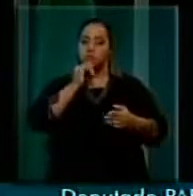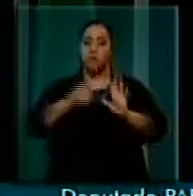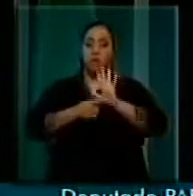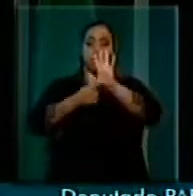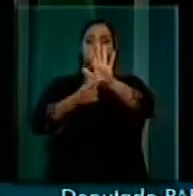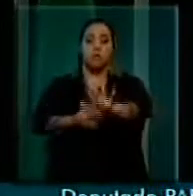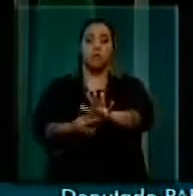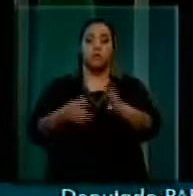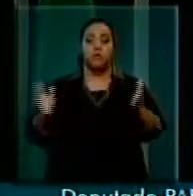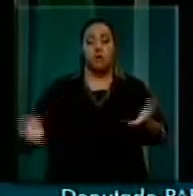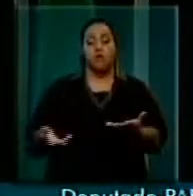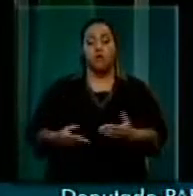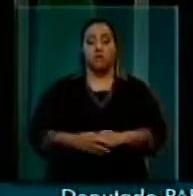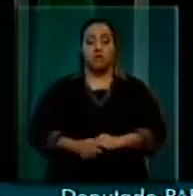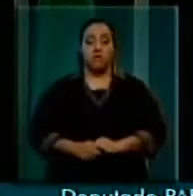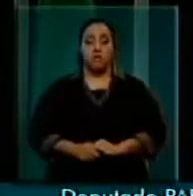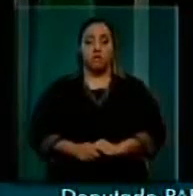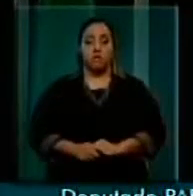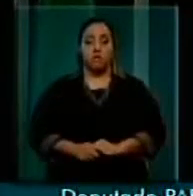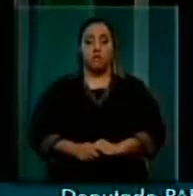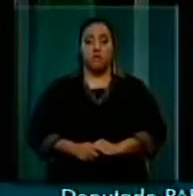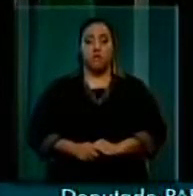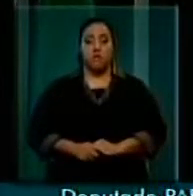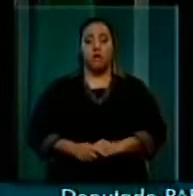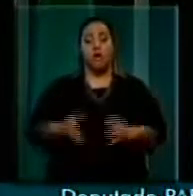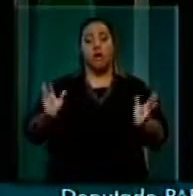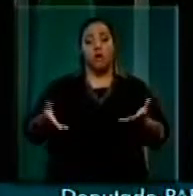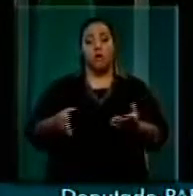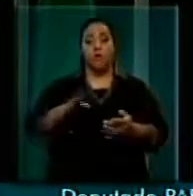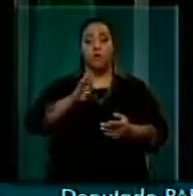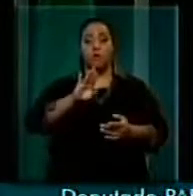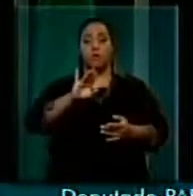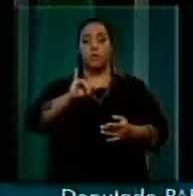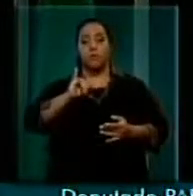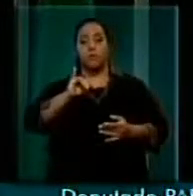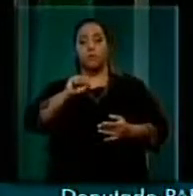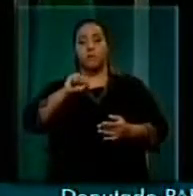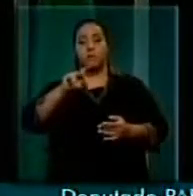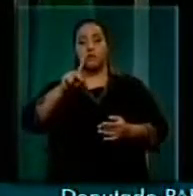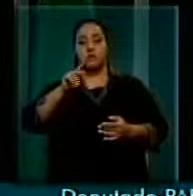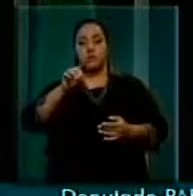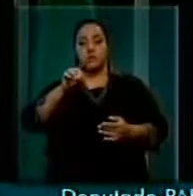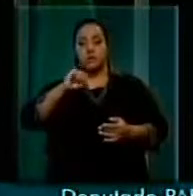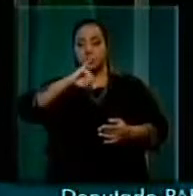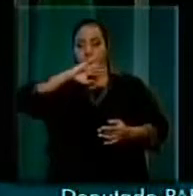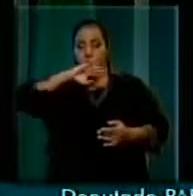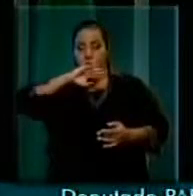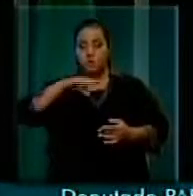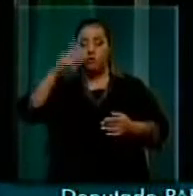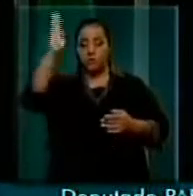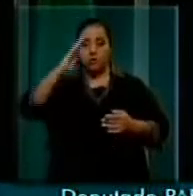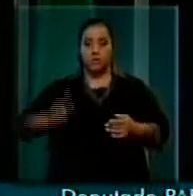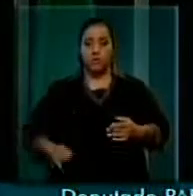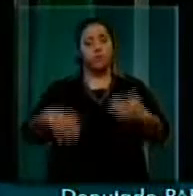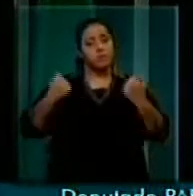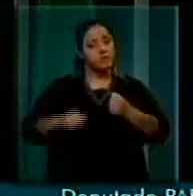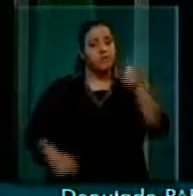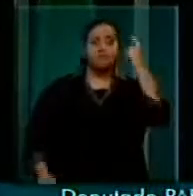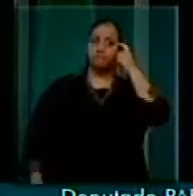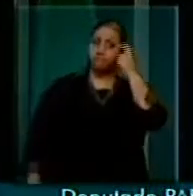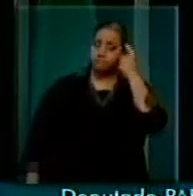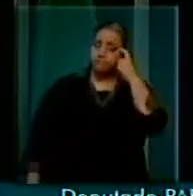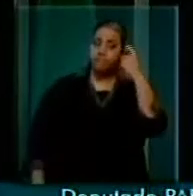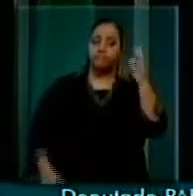e por via da pressão da Confederação Nacional dos Bispos do Brasil. Nós deveríamos pensar nesse assunto, nós deveríamos refletir sobre